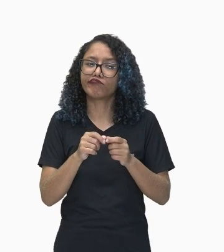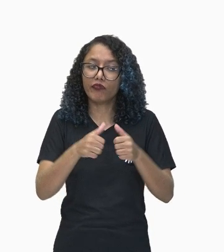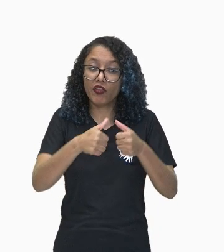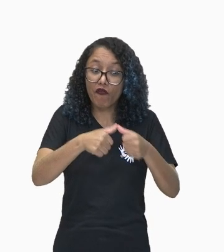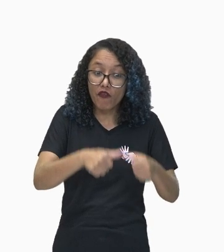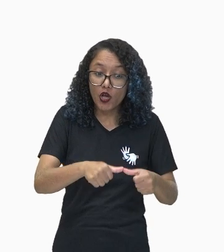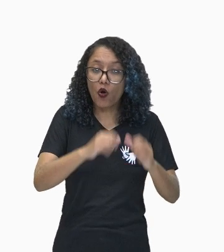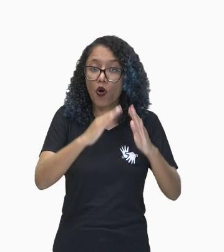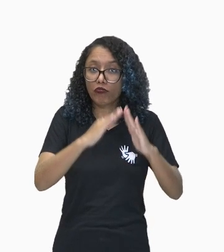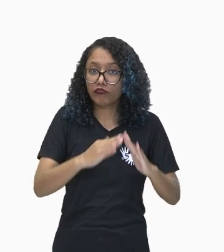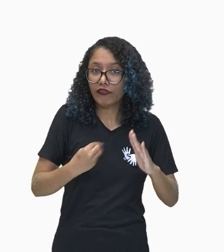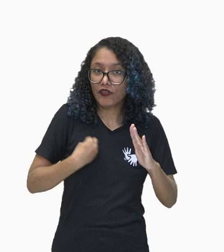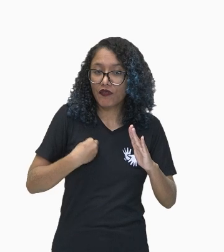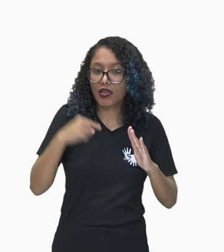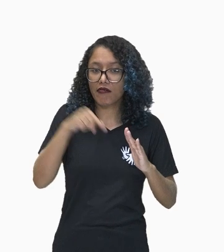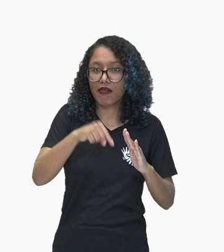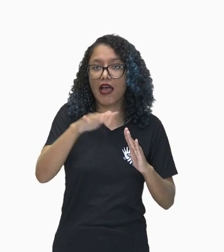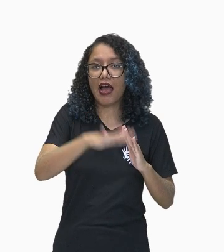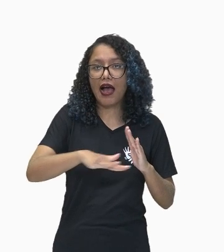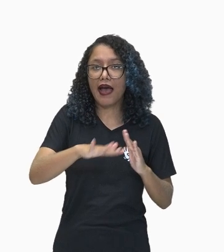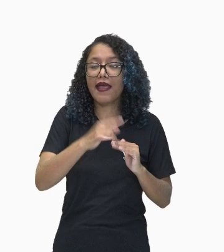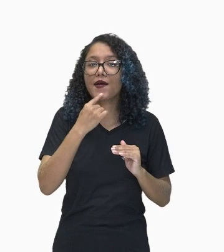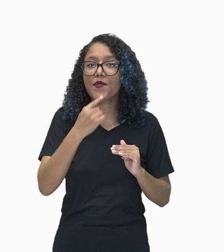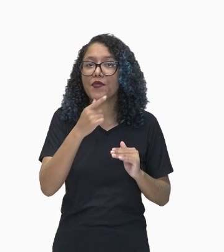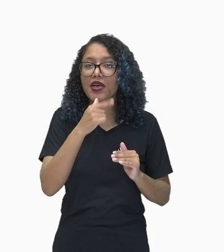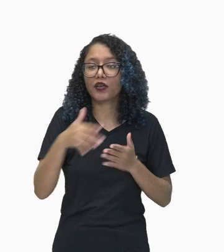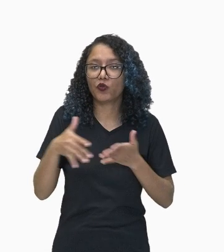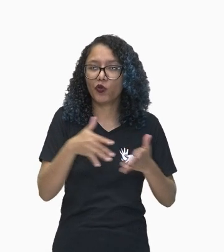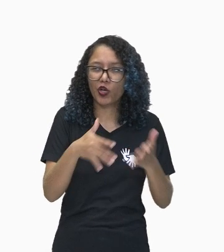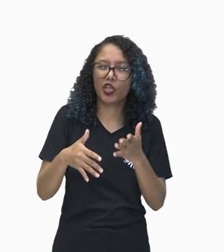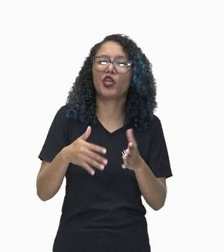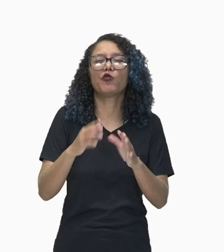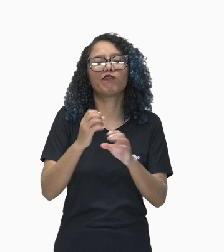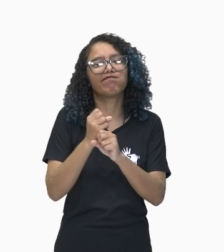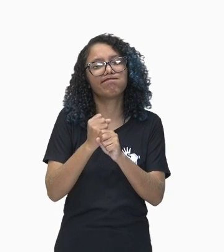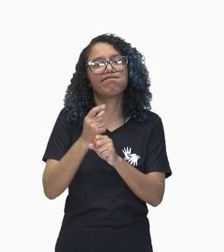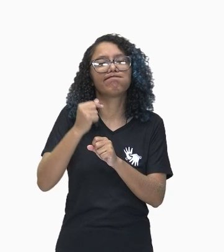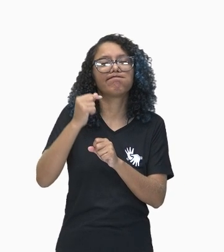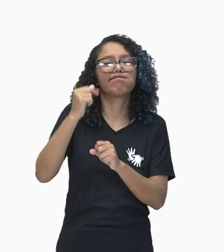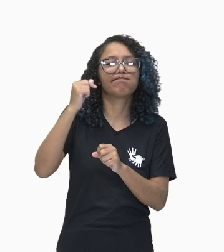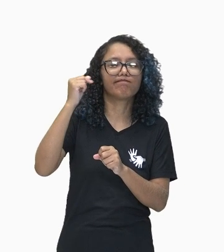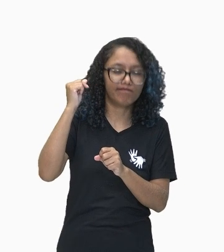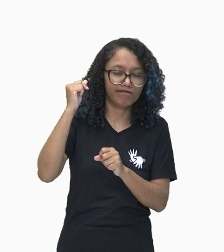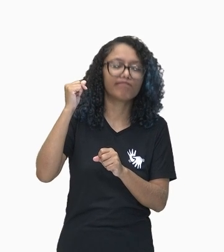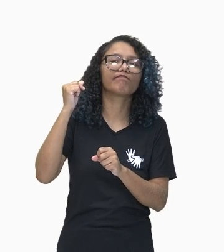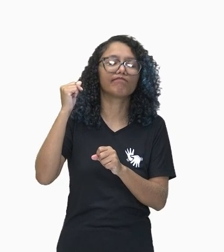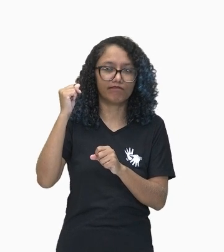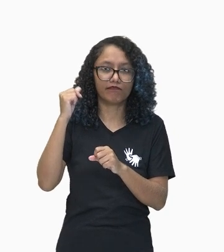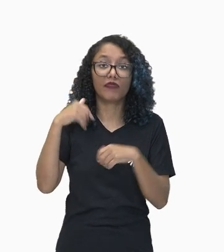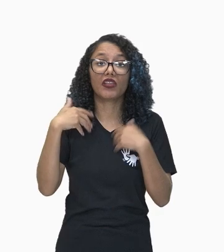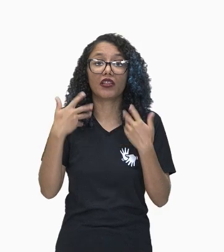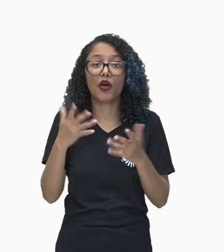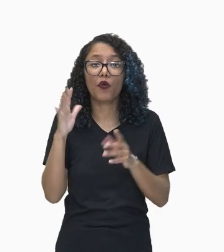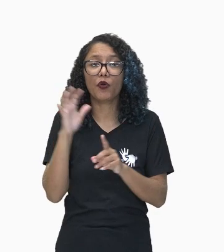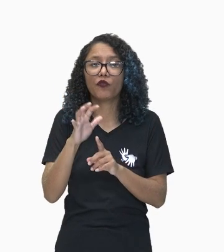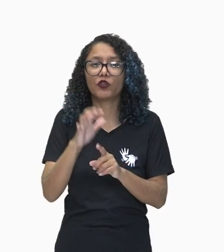rios, aí no decorrer dos séculos, tá? E isso acabou ajudando